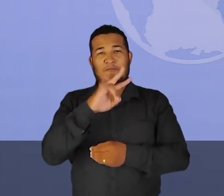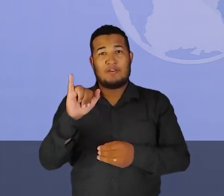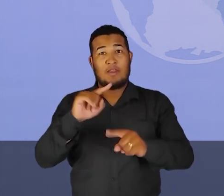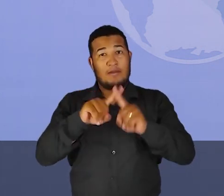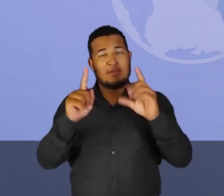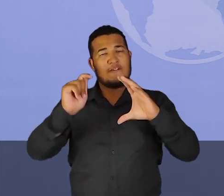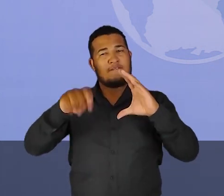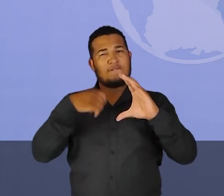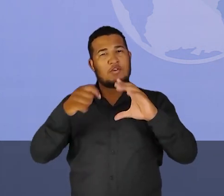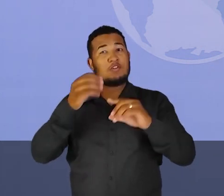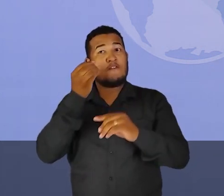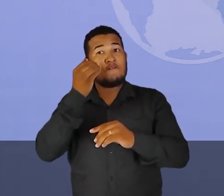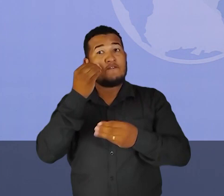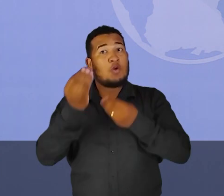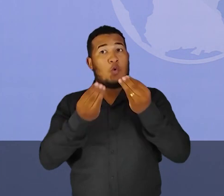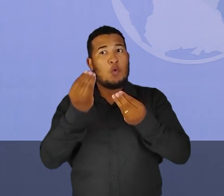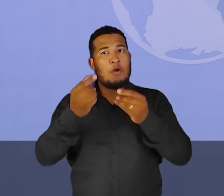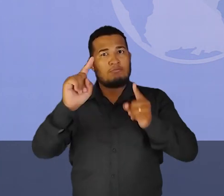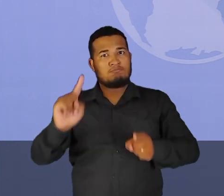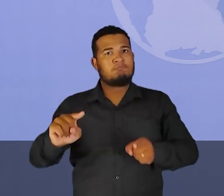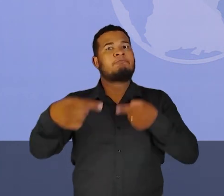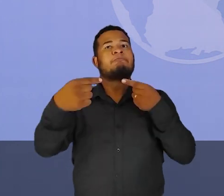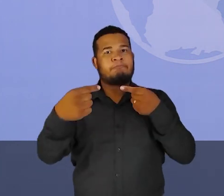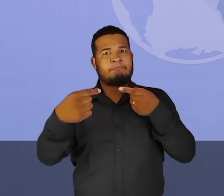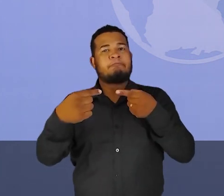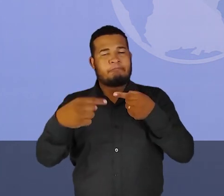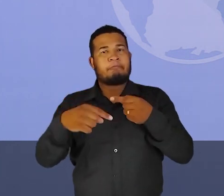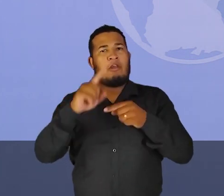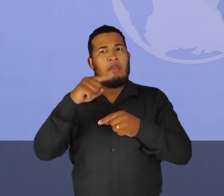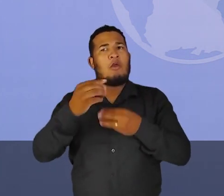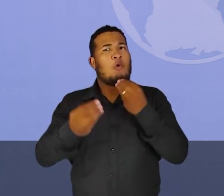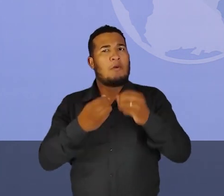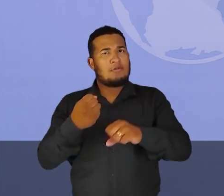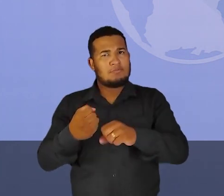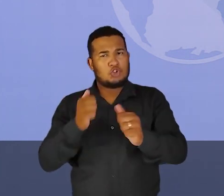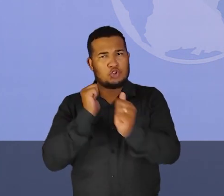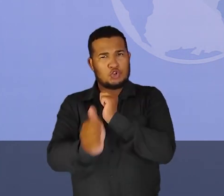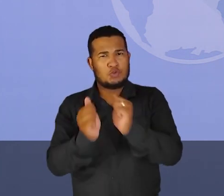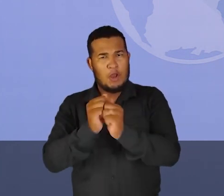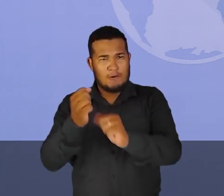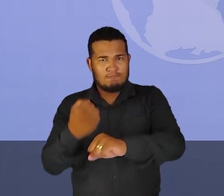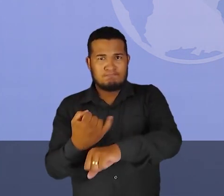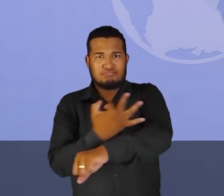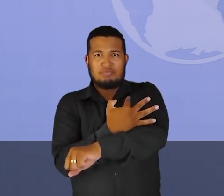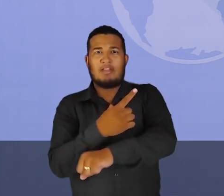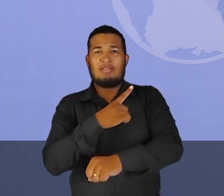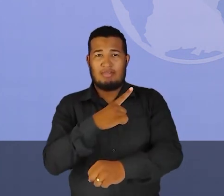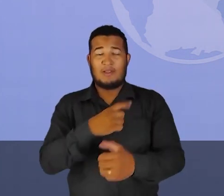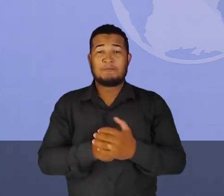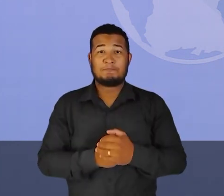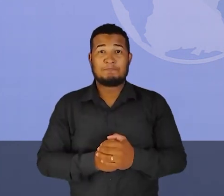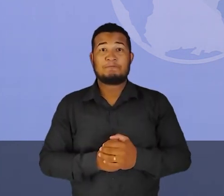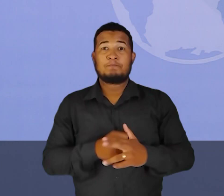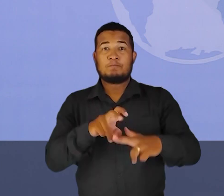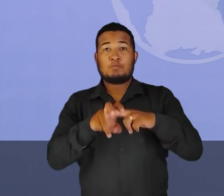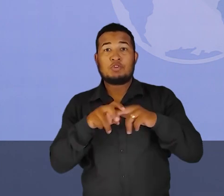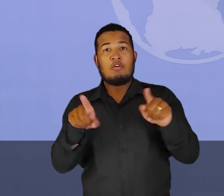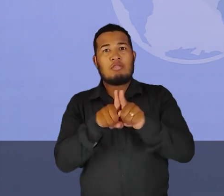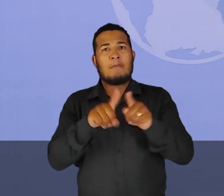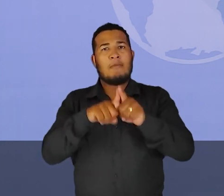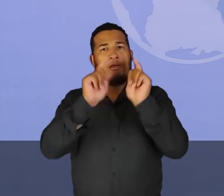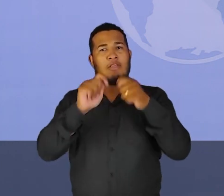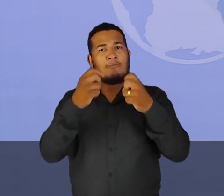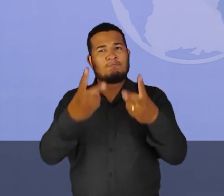foi para vocês verem o nível de desafio, de coragem que essas práticas de aventura, elas nos oferecem. E também vocês puderam observar